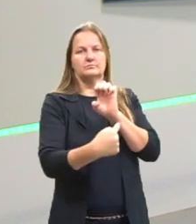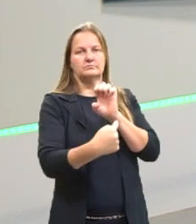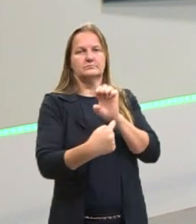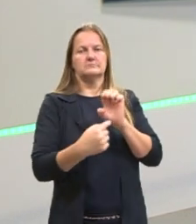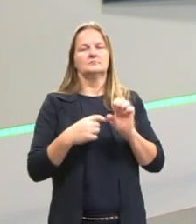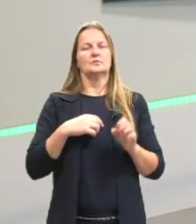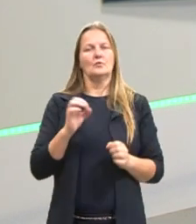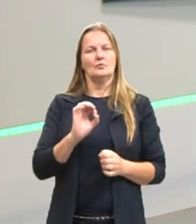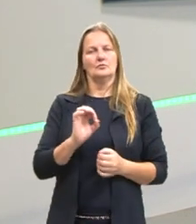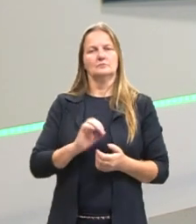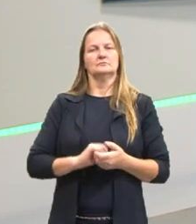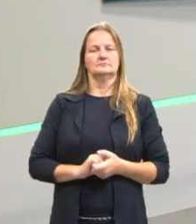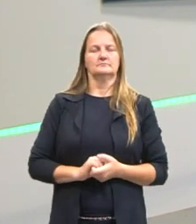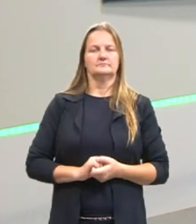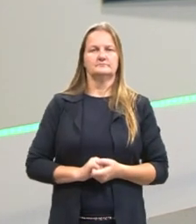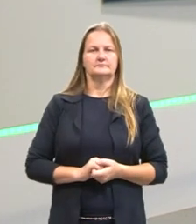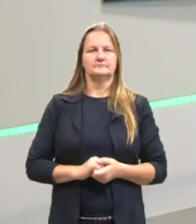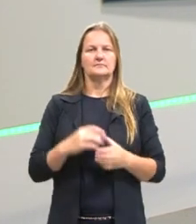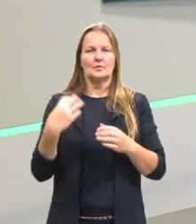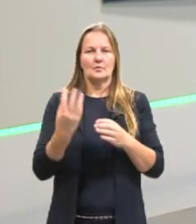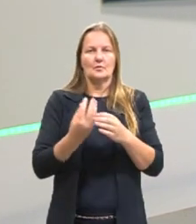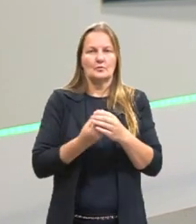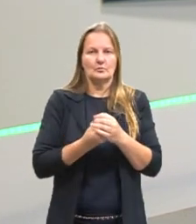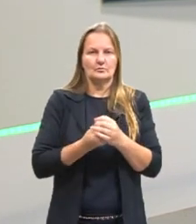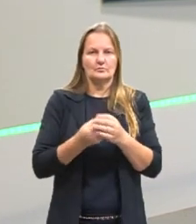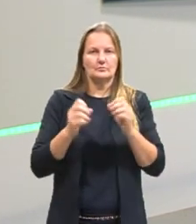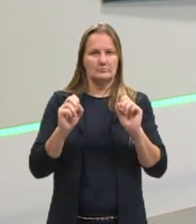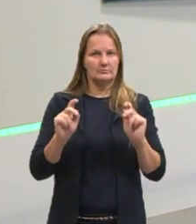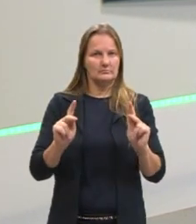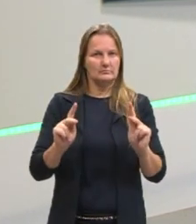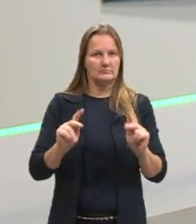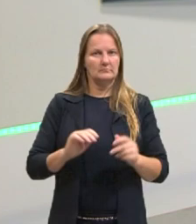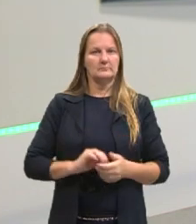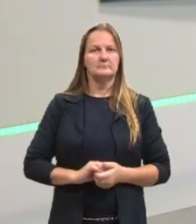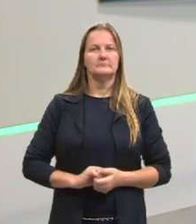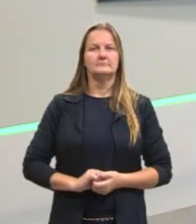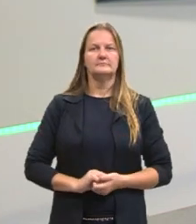elemento pertence ou não a um conjunto.